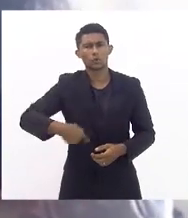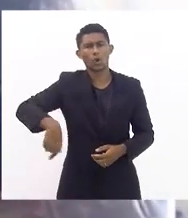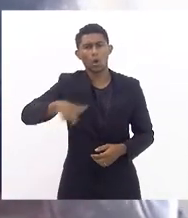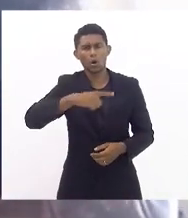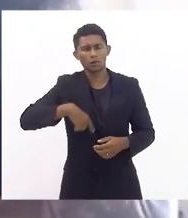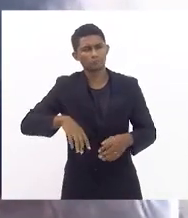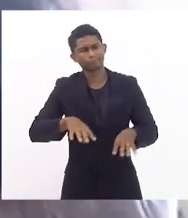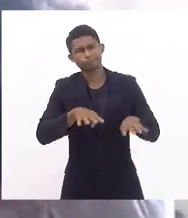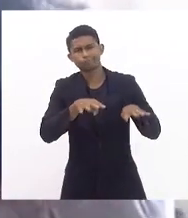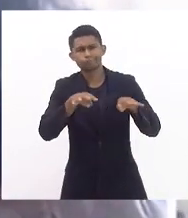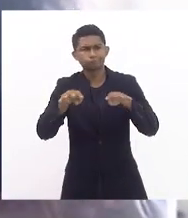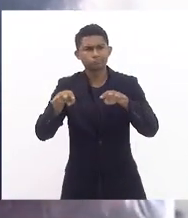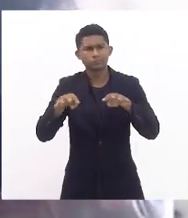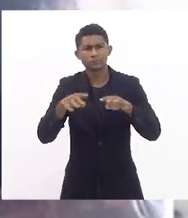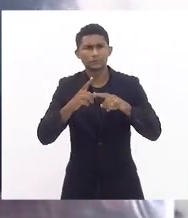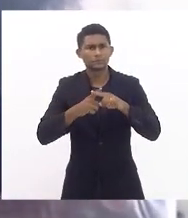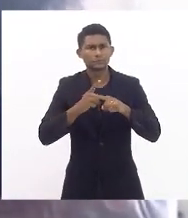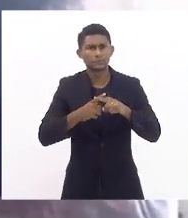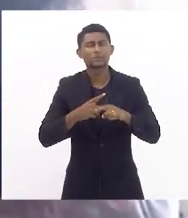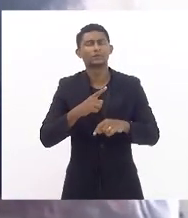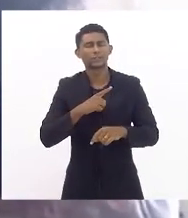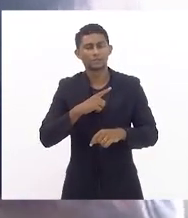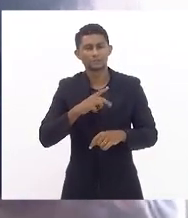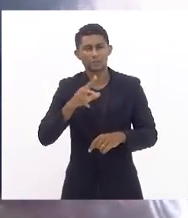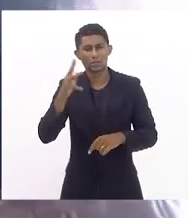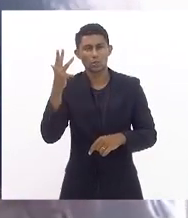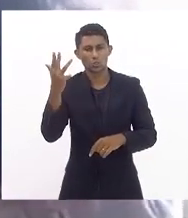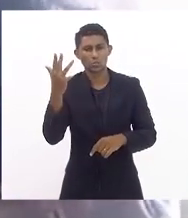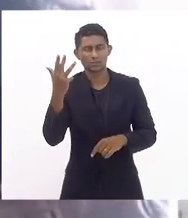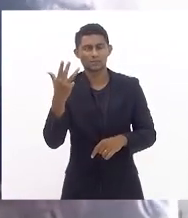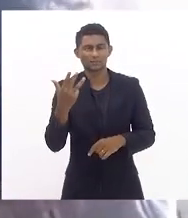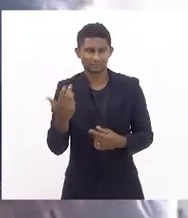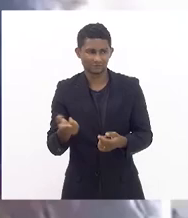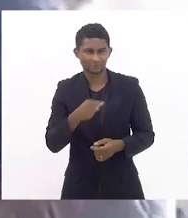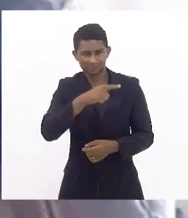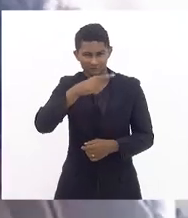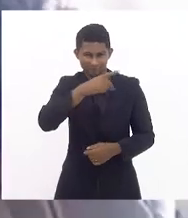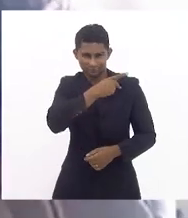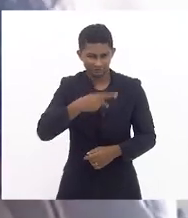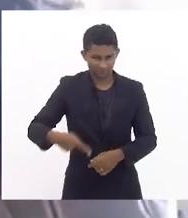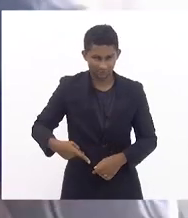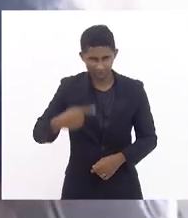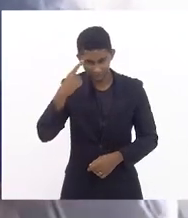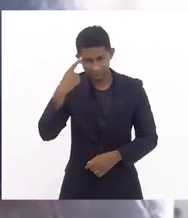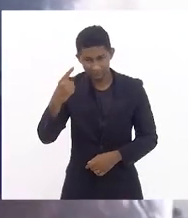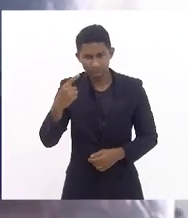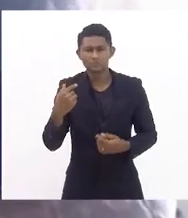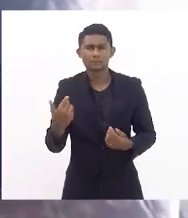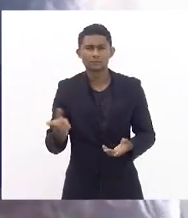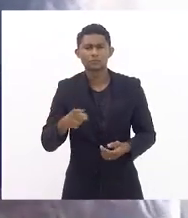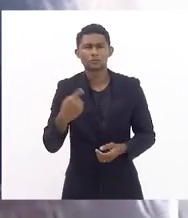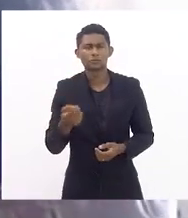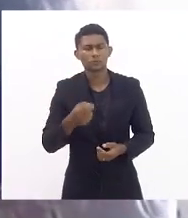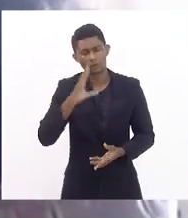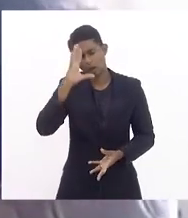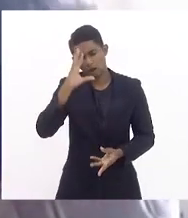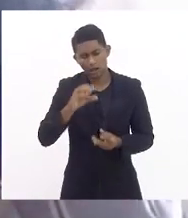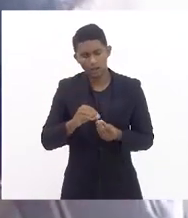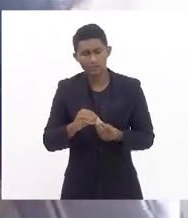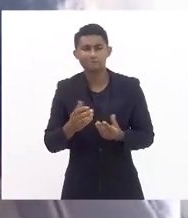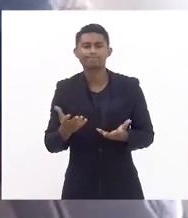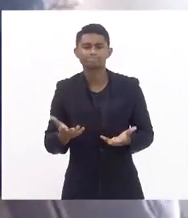dos governos do presidente Lula. Então, o quanto que para nós é simbólico